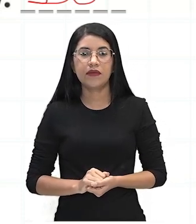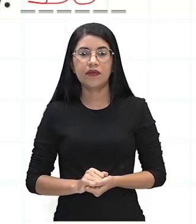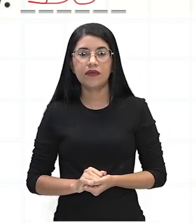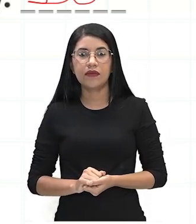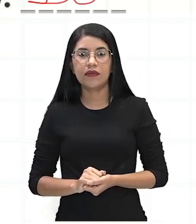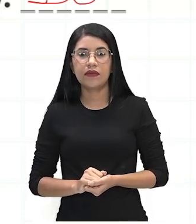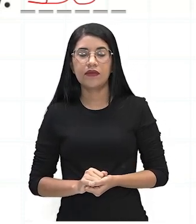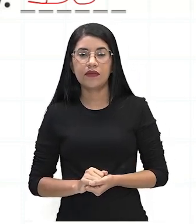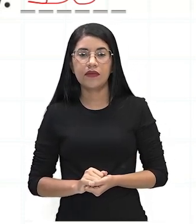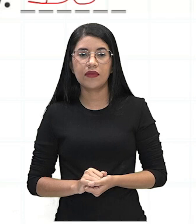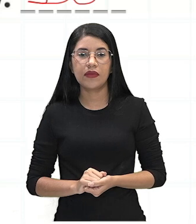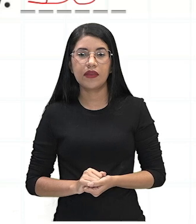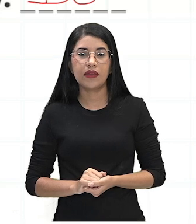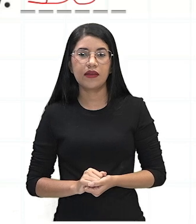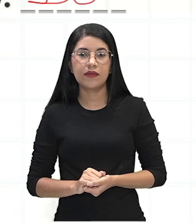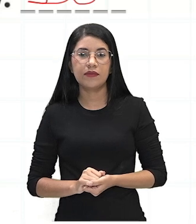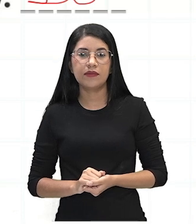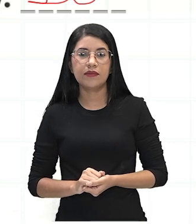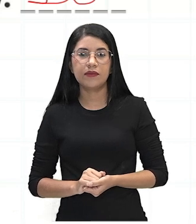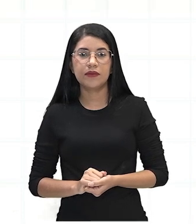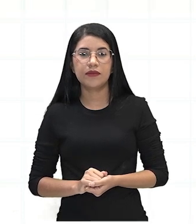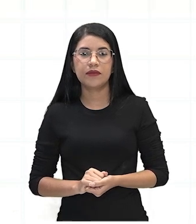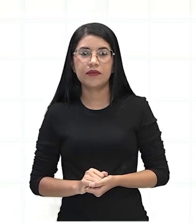loves it. Certo?